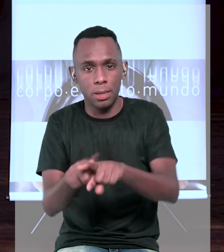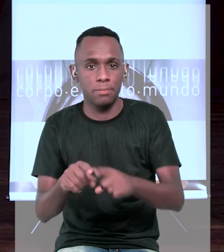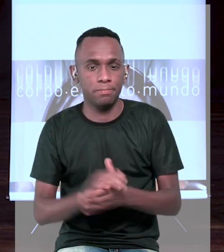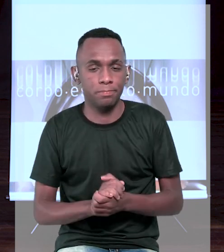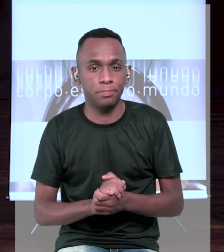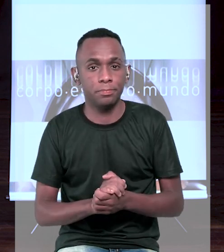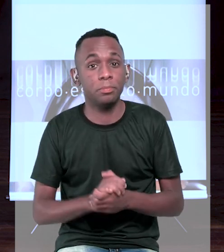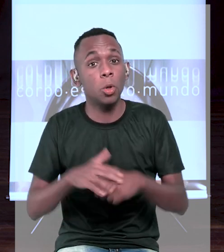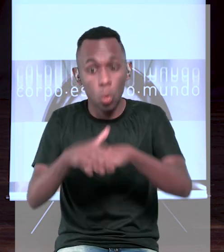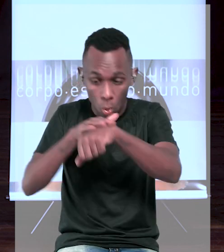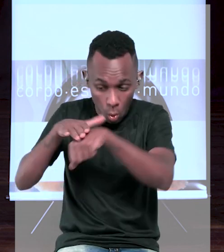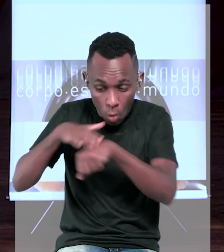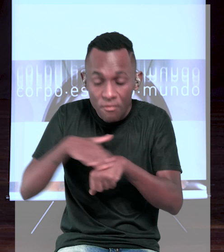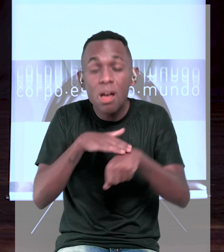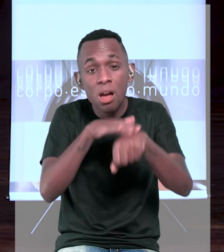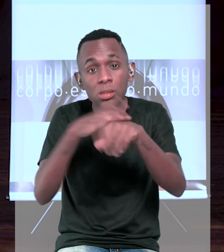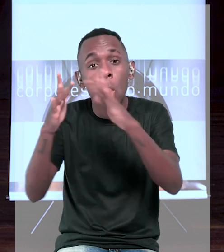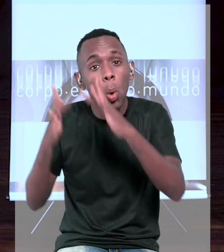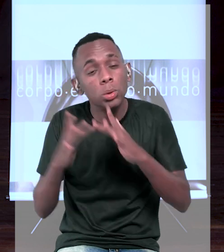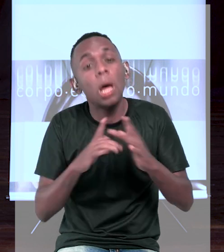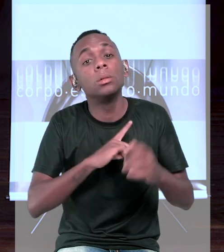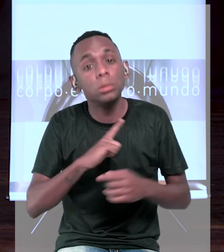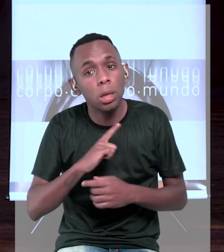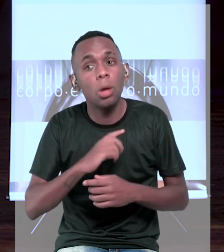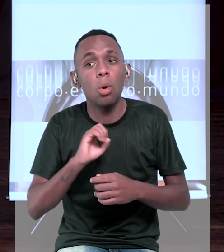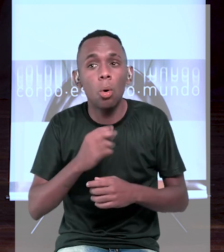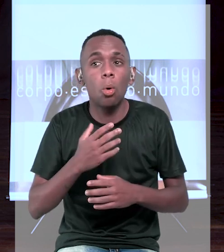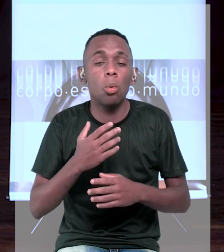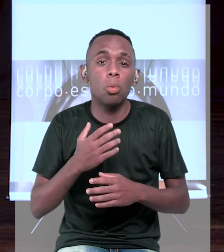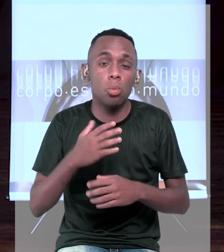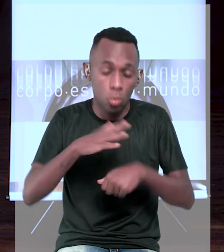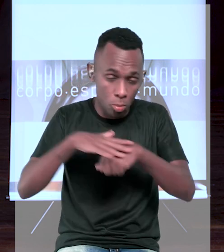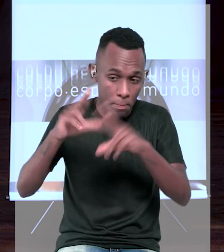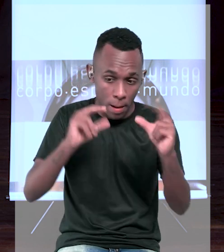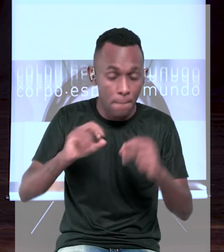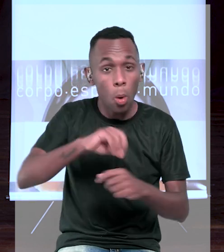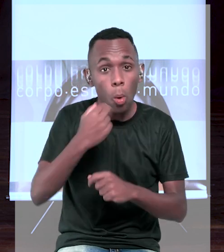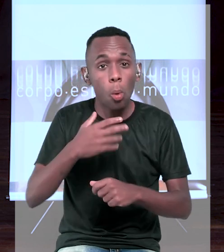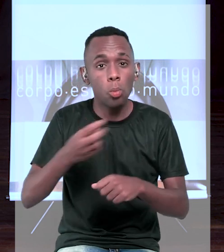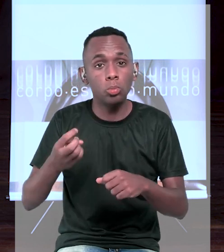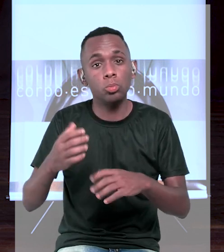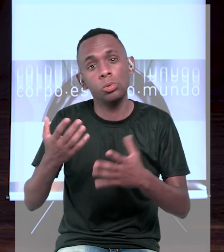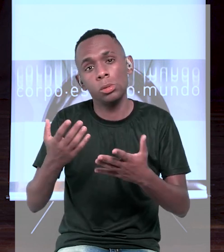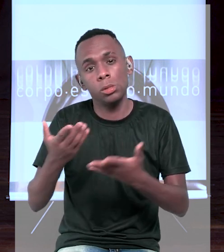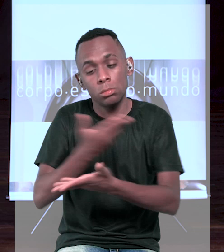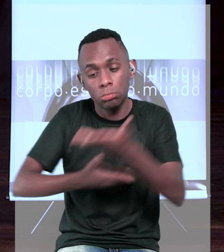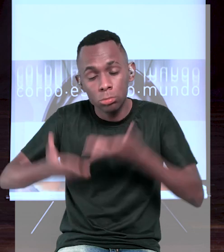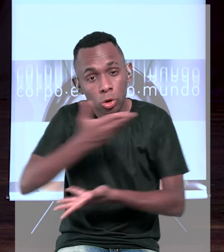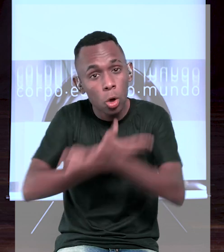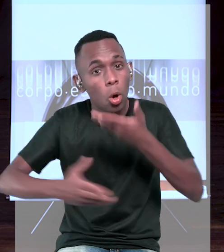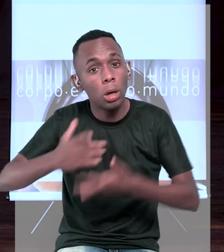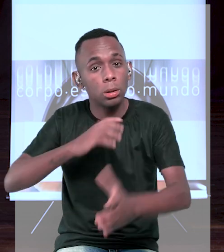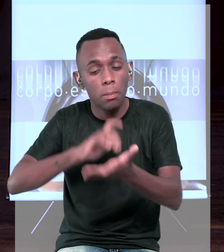em conversas ou em troca de mensagem. Ao se tornarem